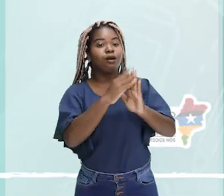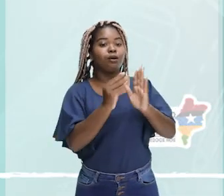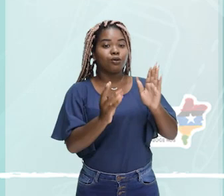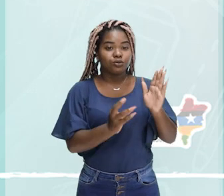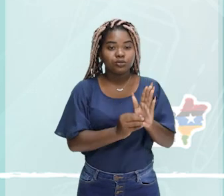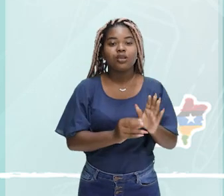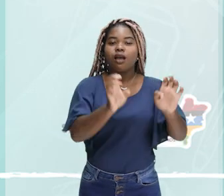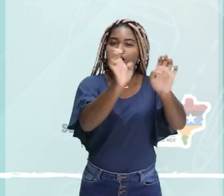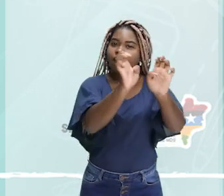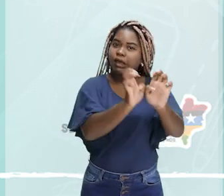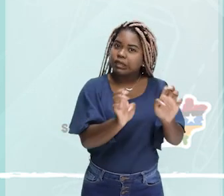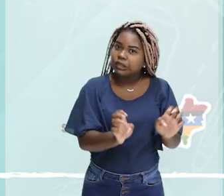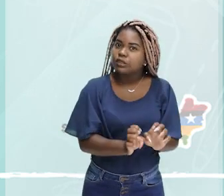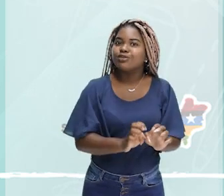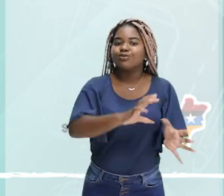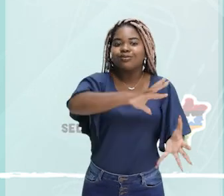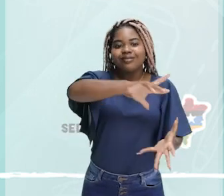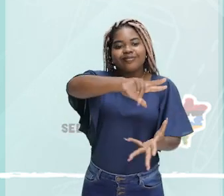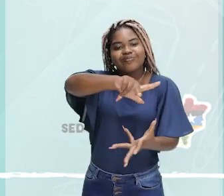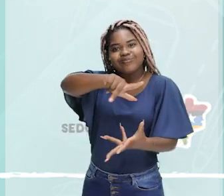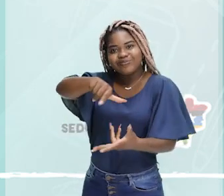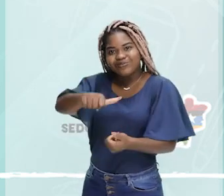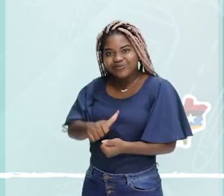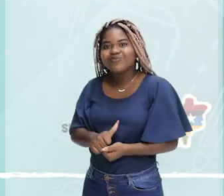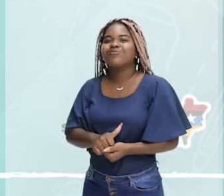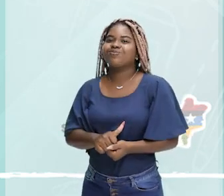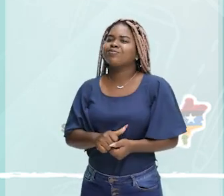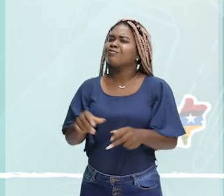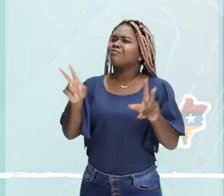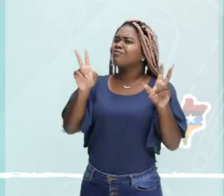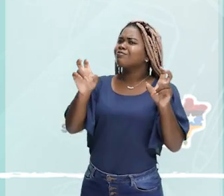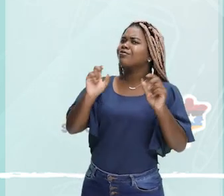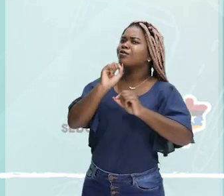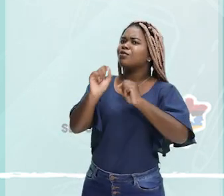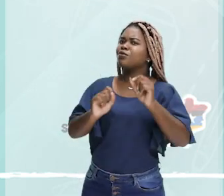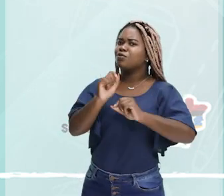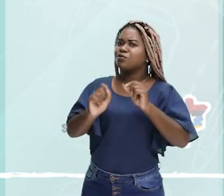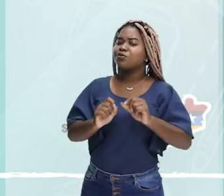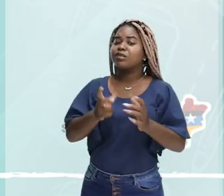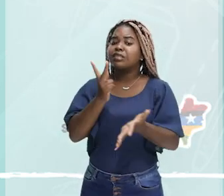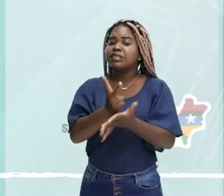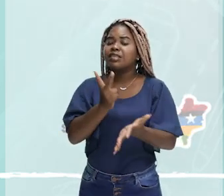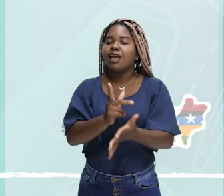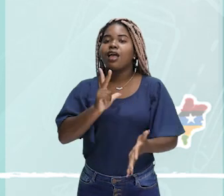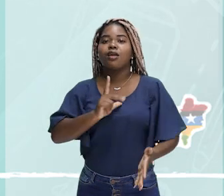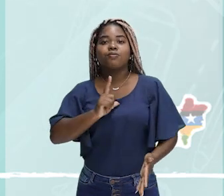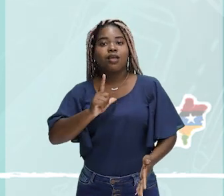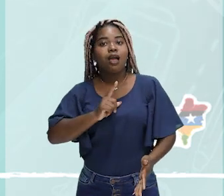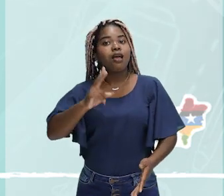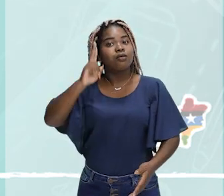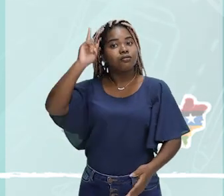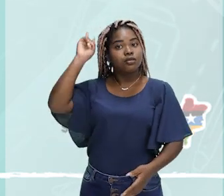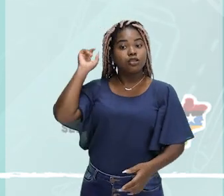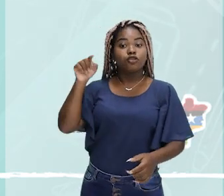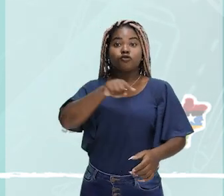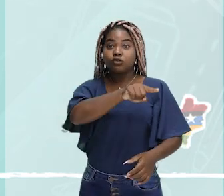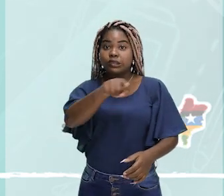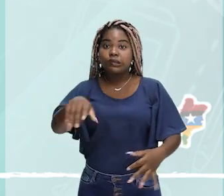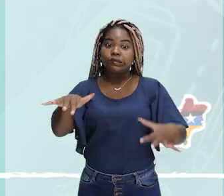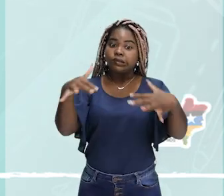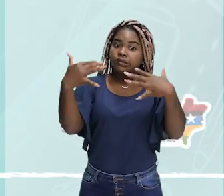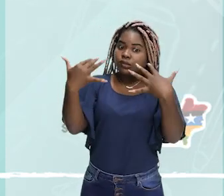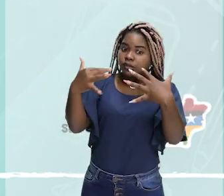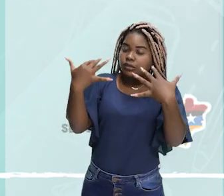E hoje a gente vai falar de um assunto muito bacana, galera, tá? Que cai muito nas tuas provas e que tu precisa estar atento e que